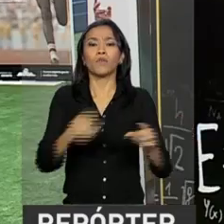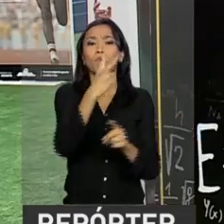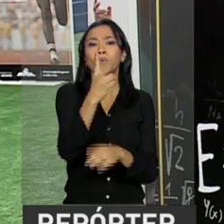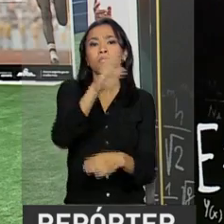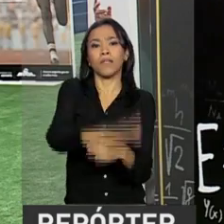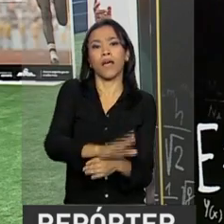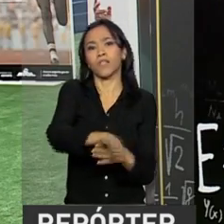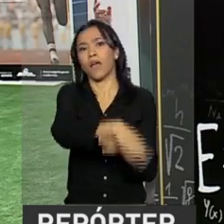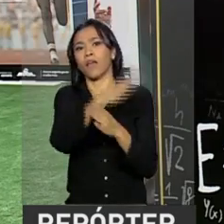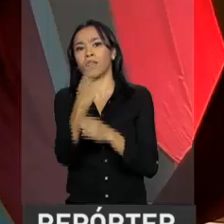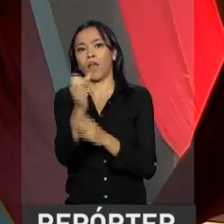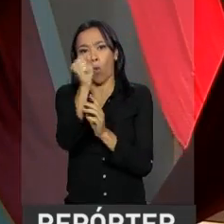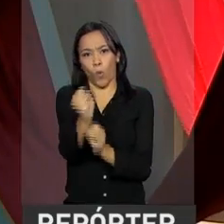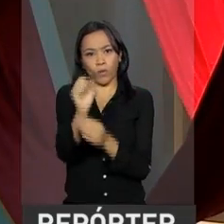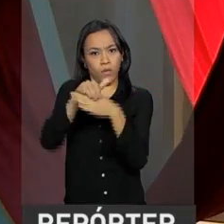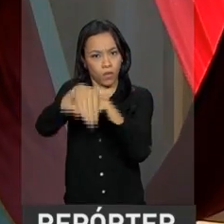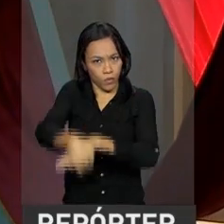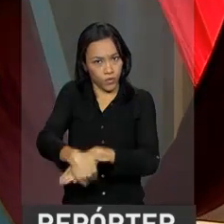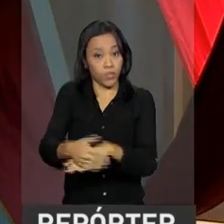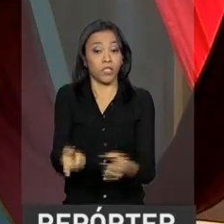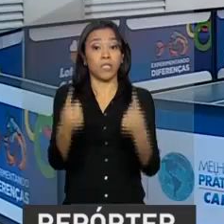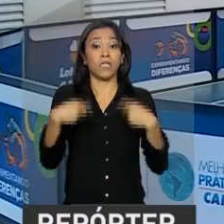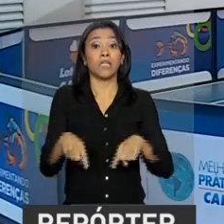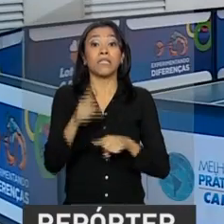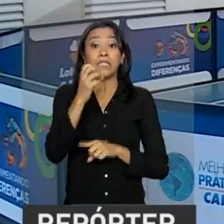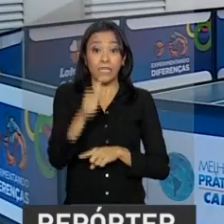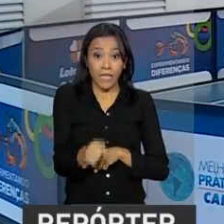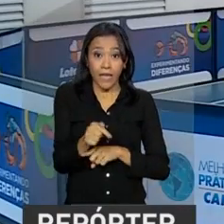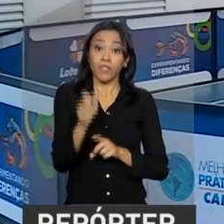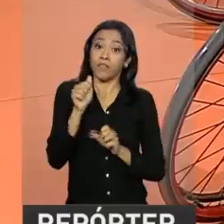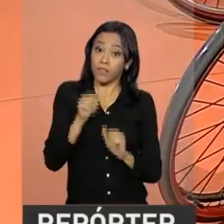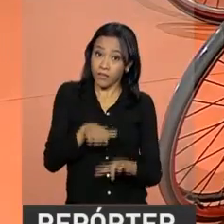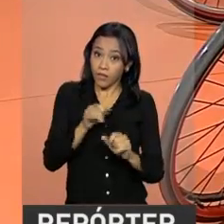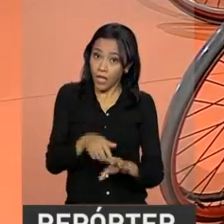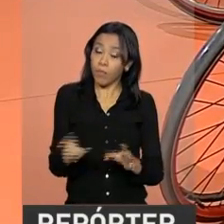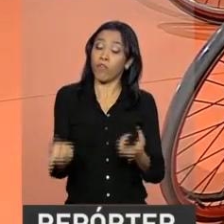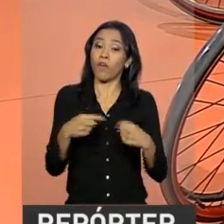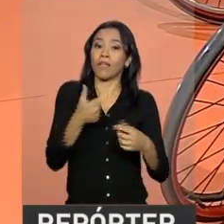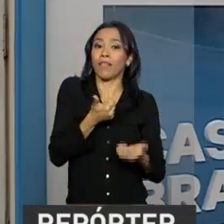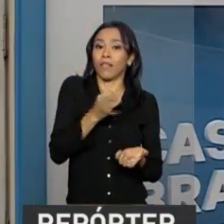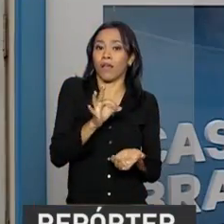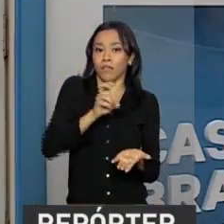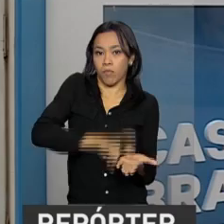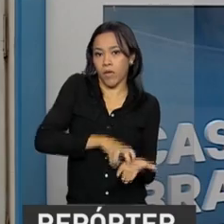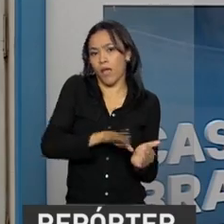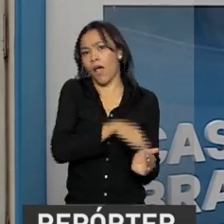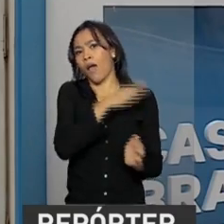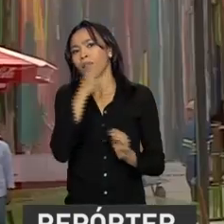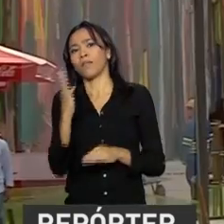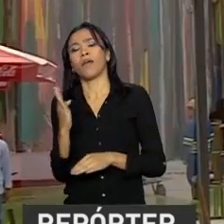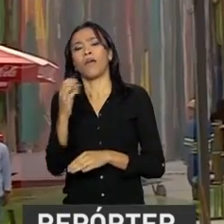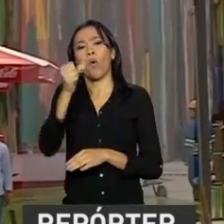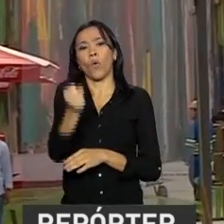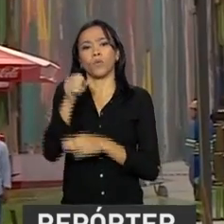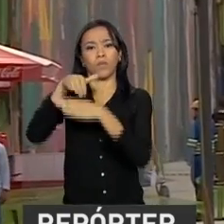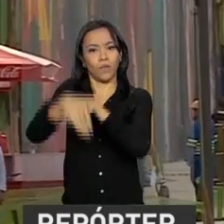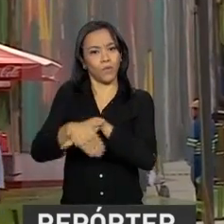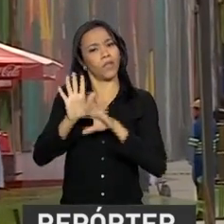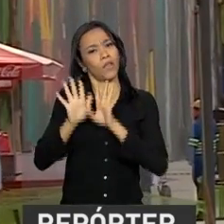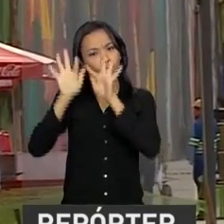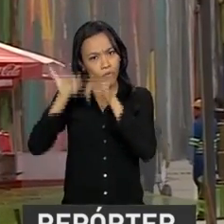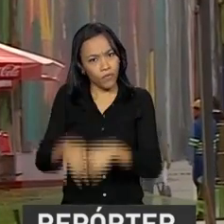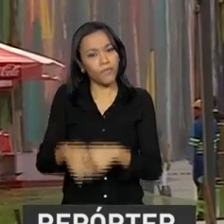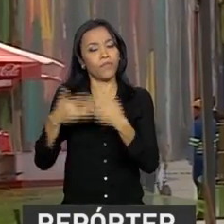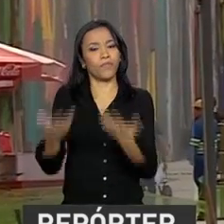da tarde às 8 horas da noite a partir de 7 de Setembro volta a funcionar das 10 horas da manhã às 8 horas da noite até